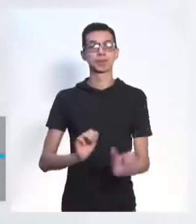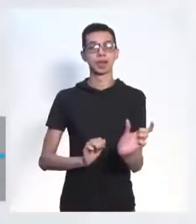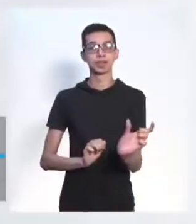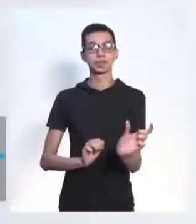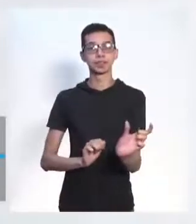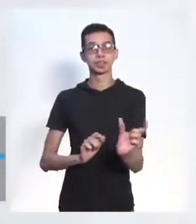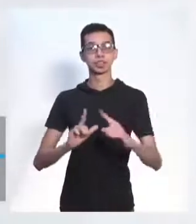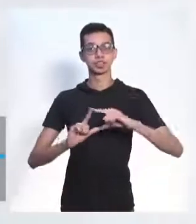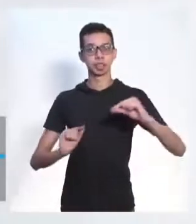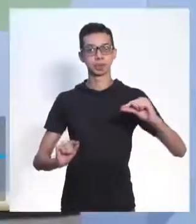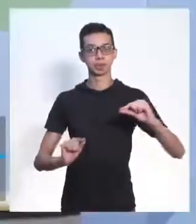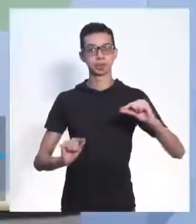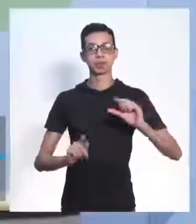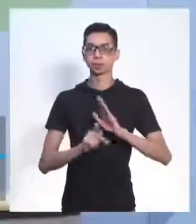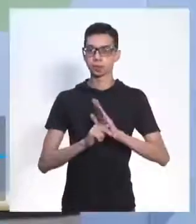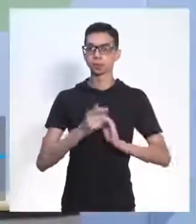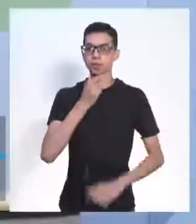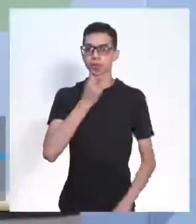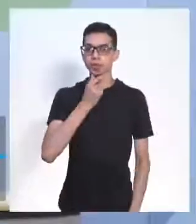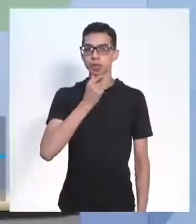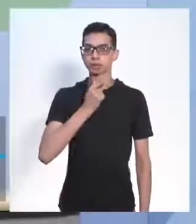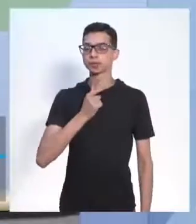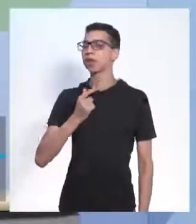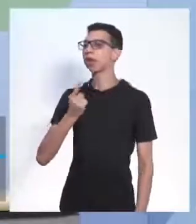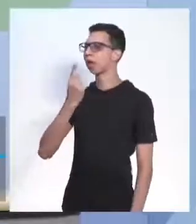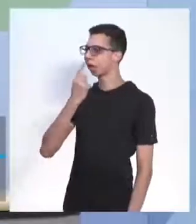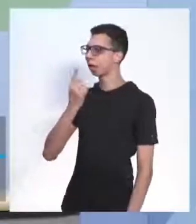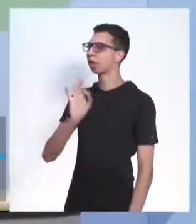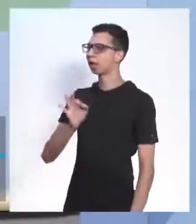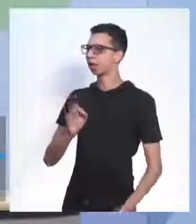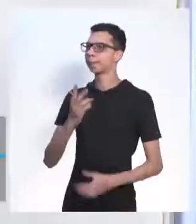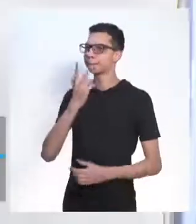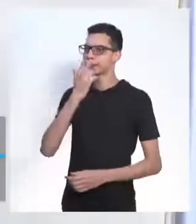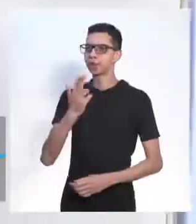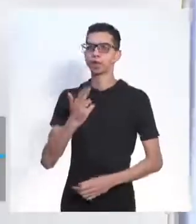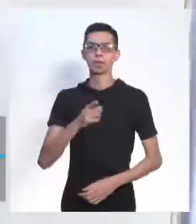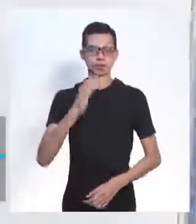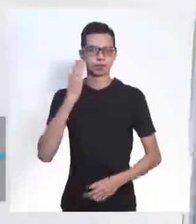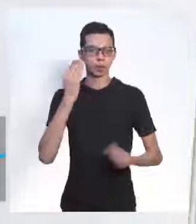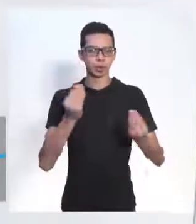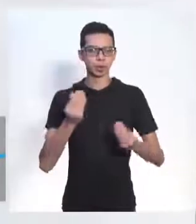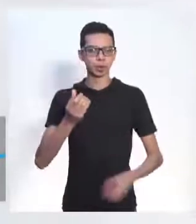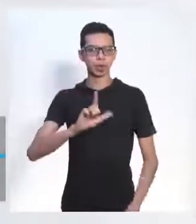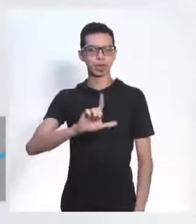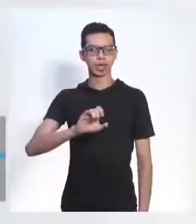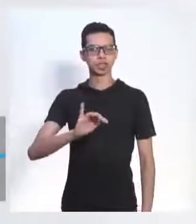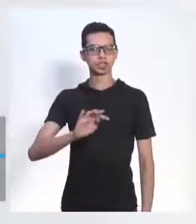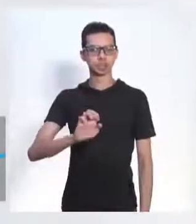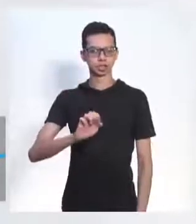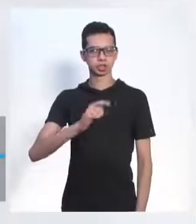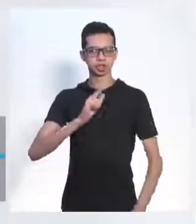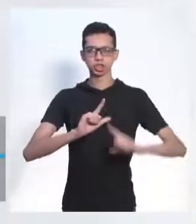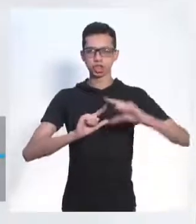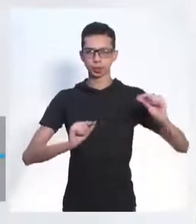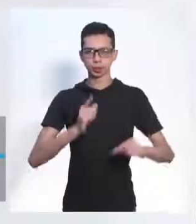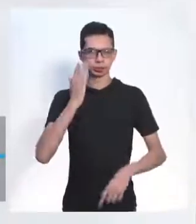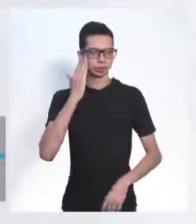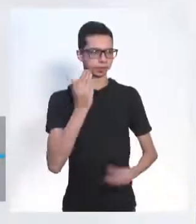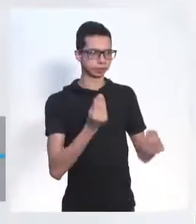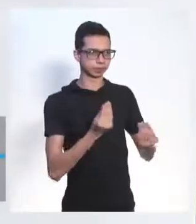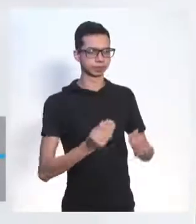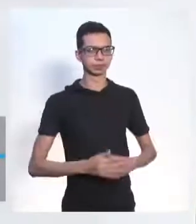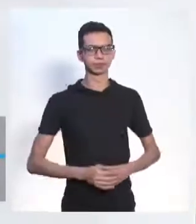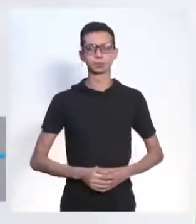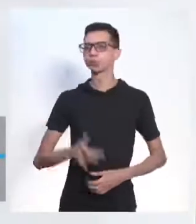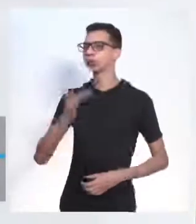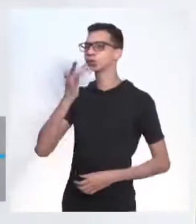inglês. Eu li alguma coisa parecida assim. Sabe como é que fala leite em japonês? I don't